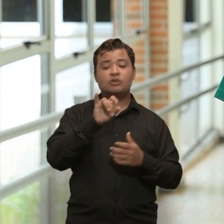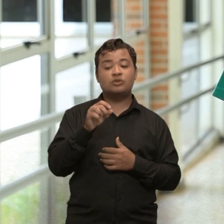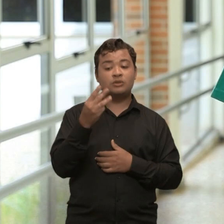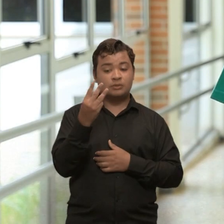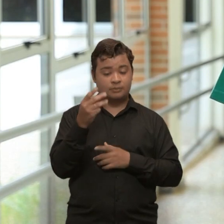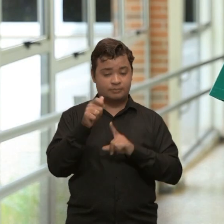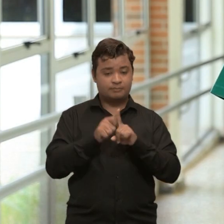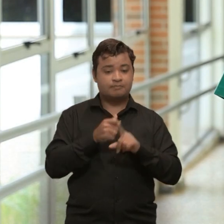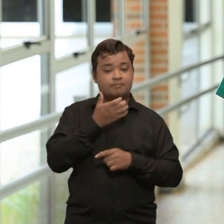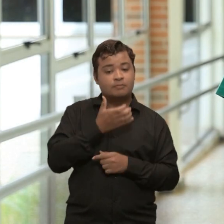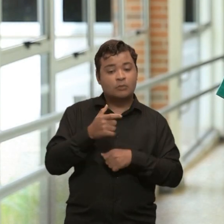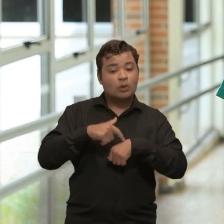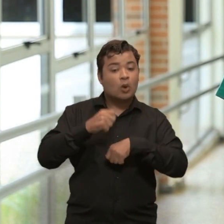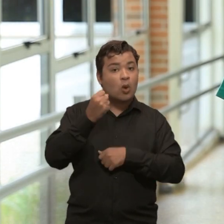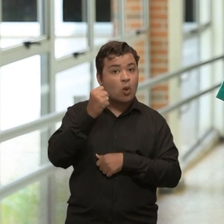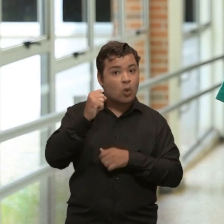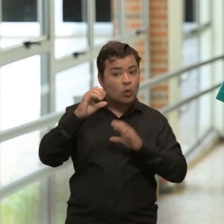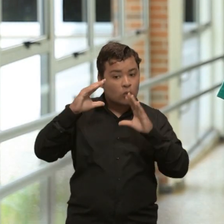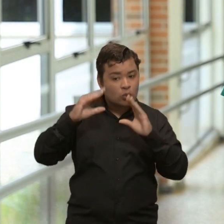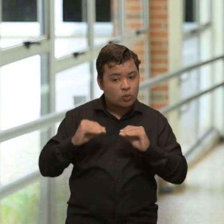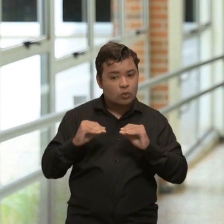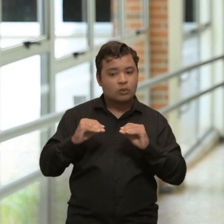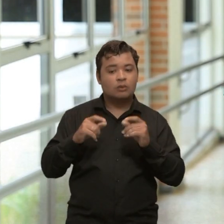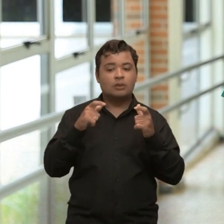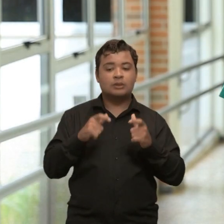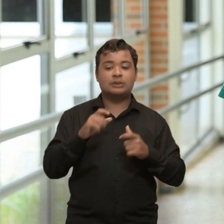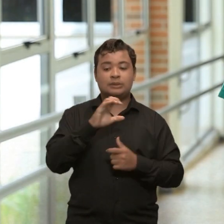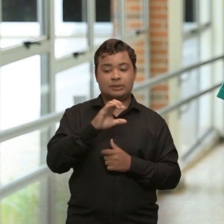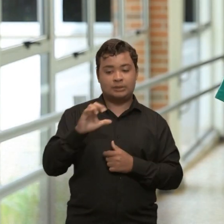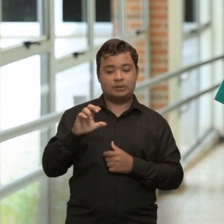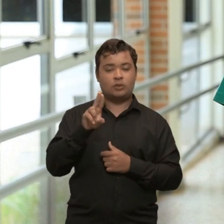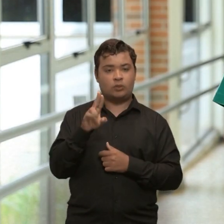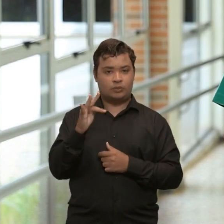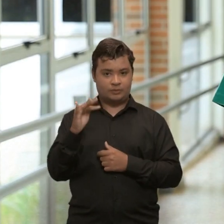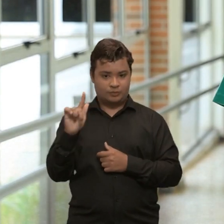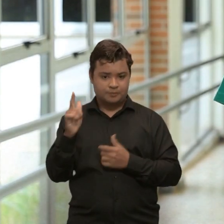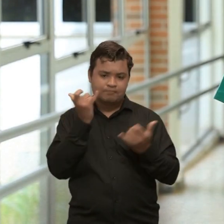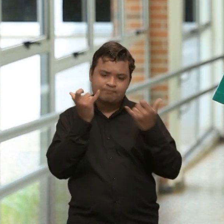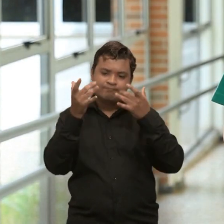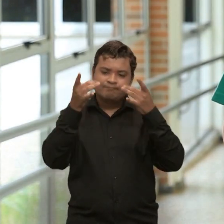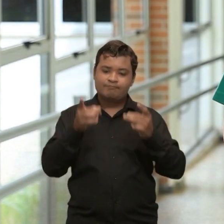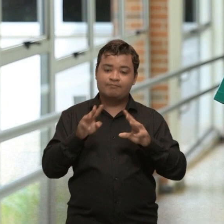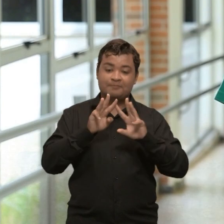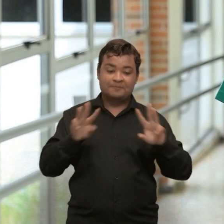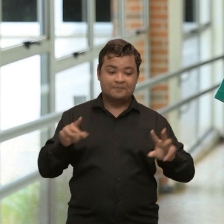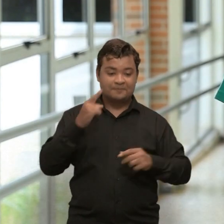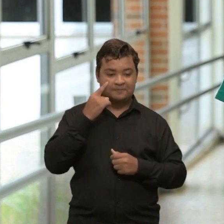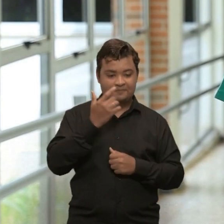dezembro, às 8 horas da noite, no CC UFG. Mais informações pelo site